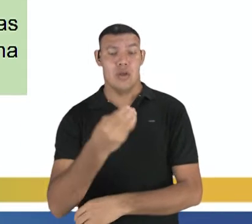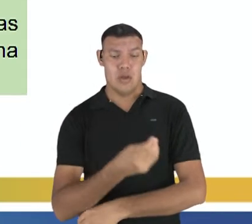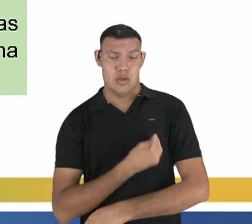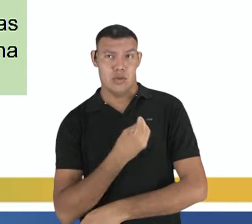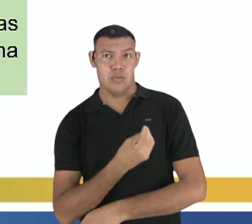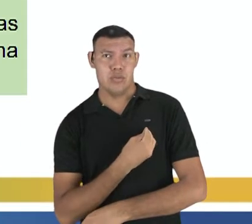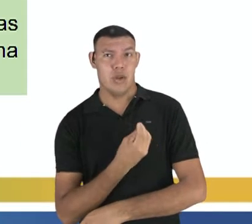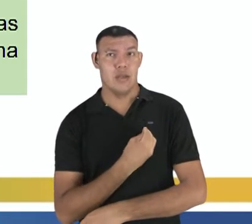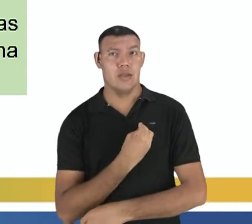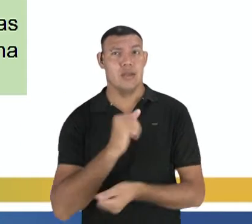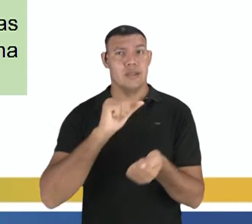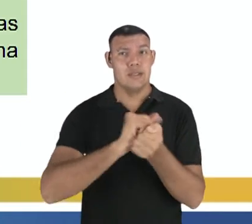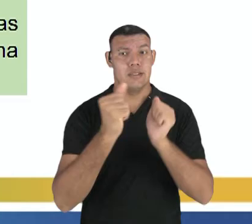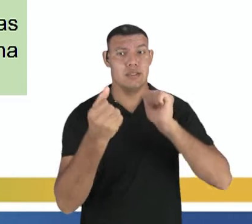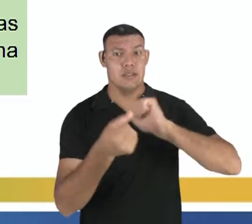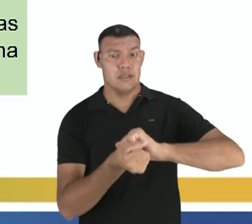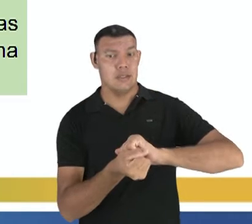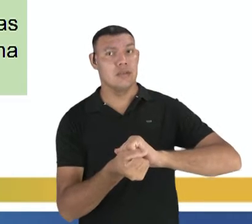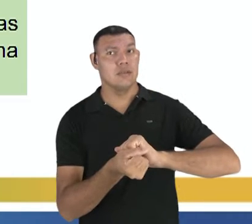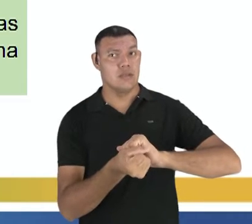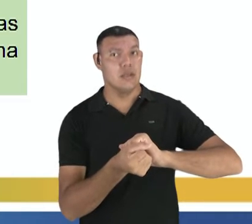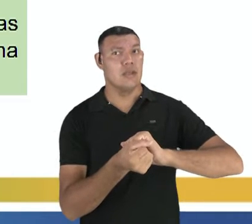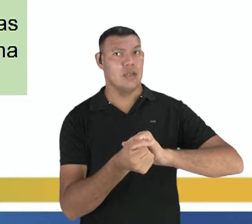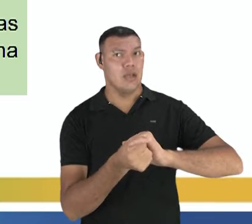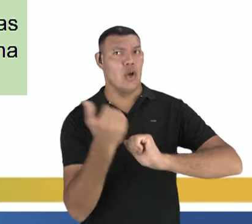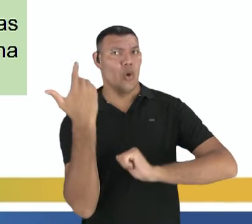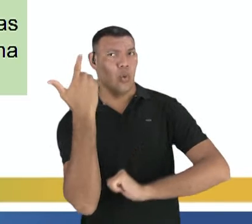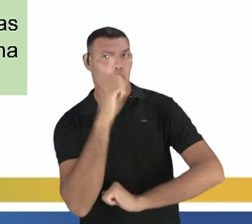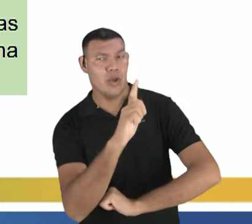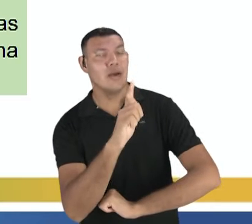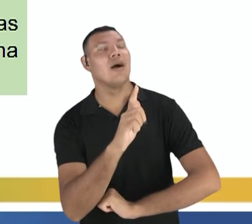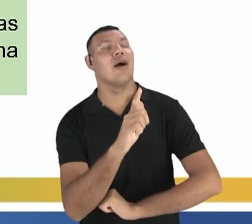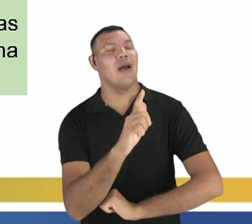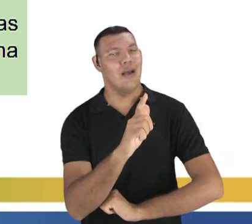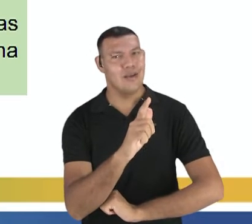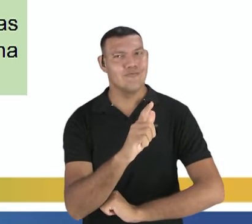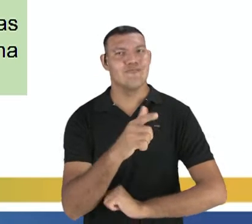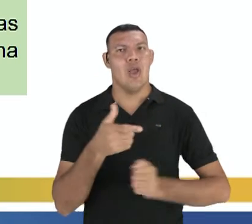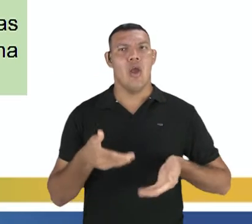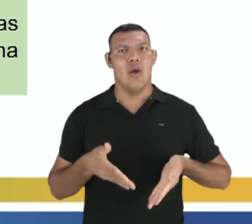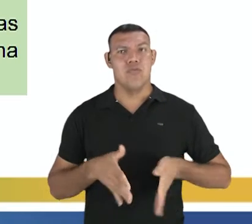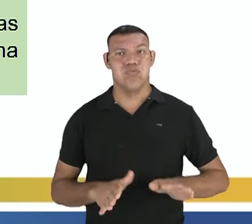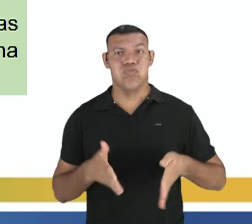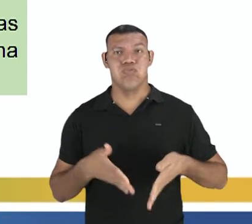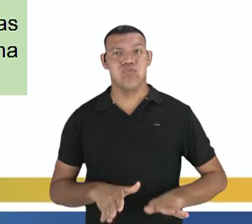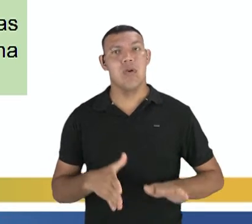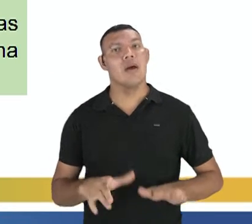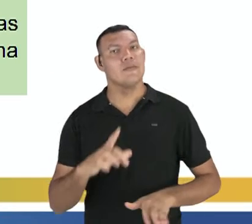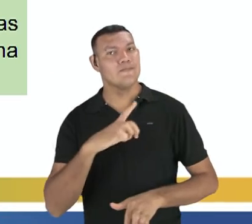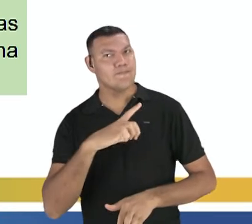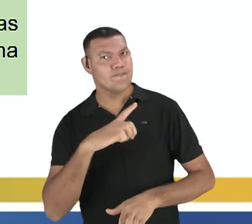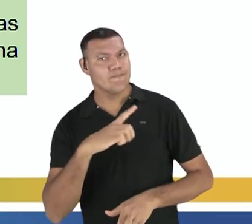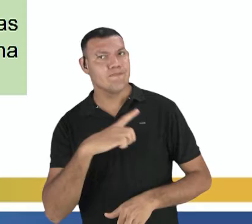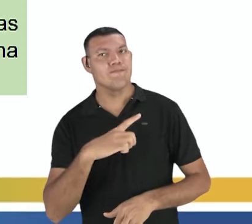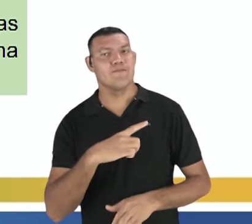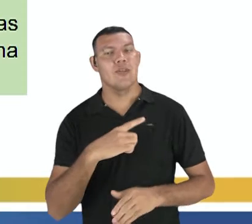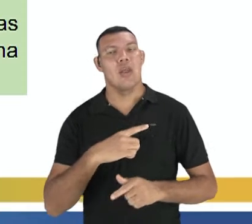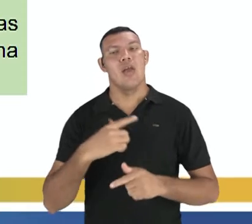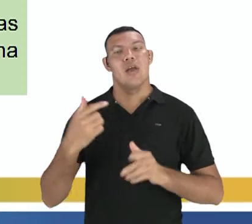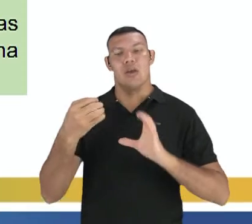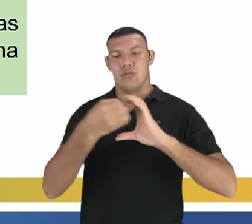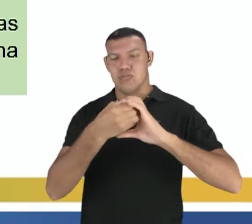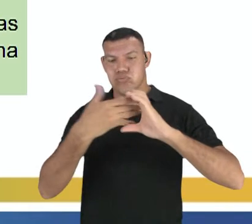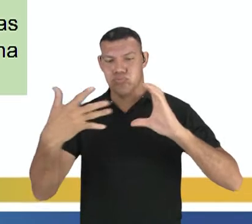adaptar melhor a um determinado ambiente são capazes de sobreviver, se reproduzir e passar